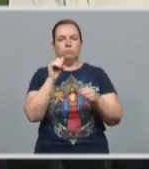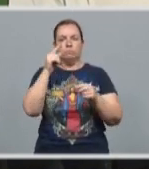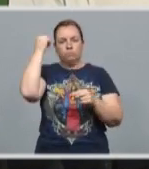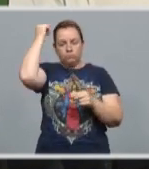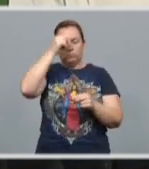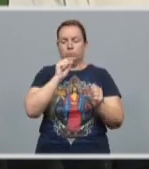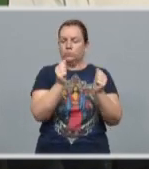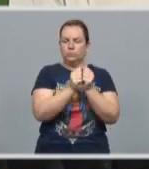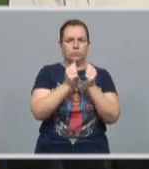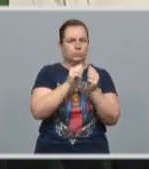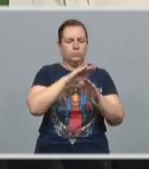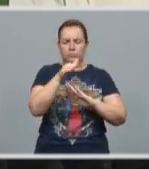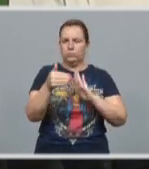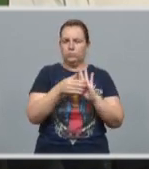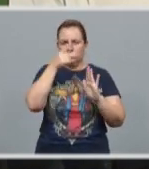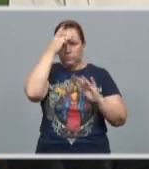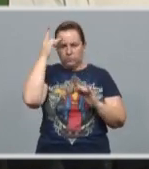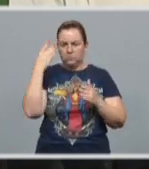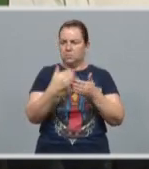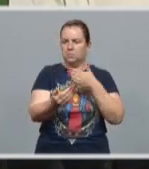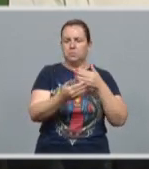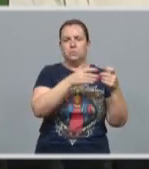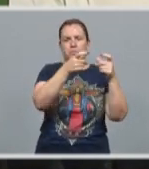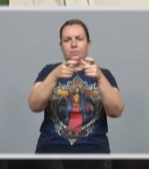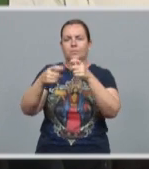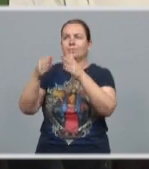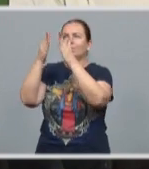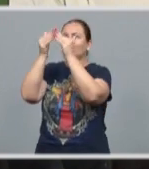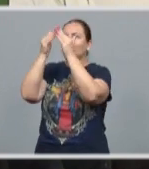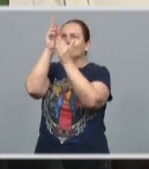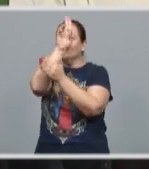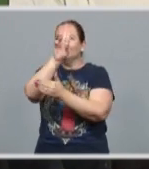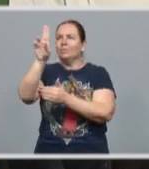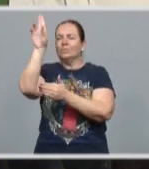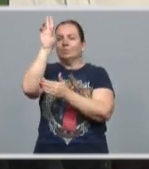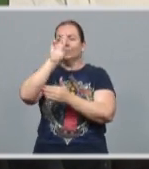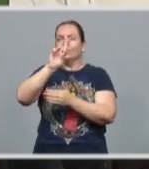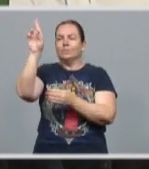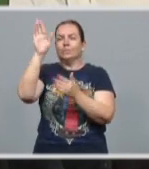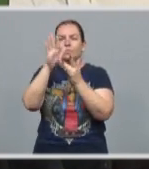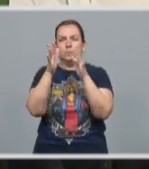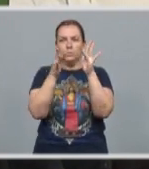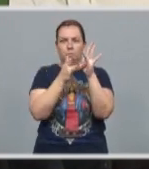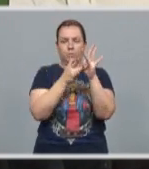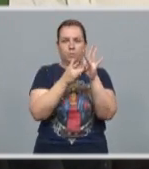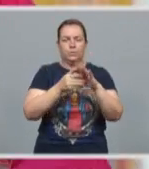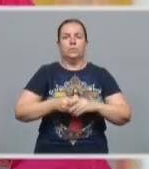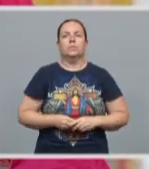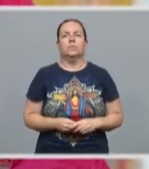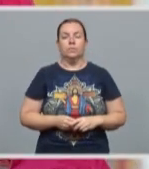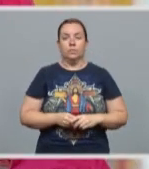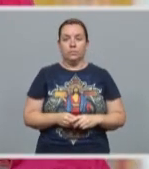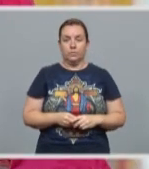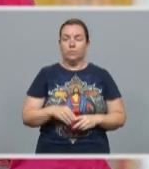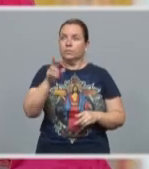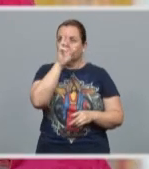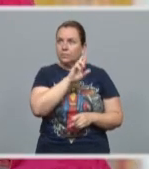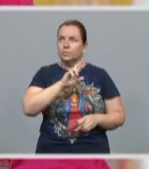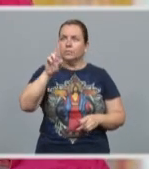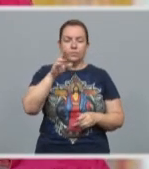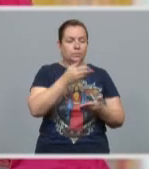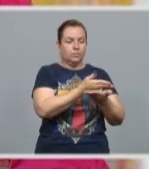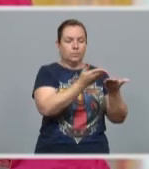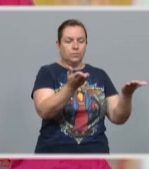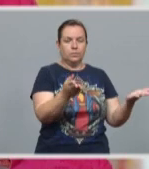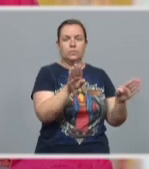todos os que, em qualquer lugar, invocam o nome de nosso Senhor Jesus Cristo, Senhor deles